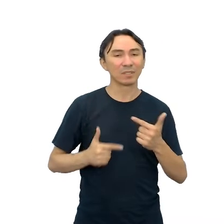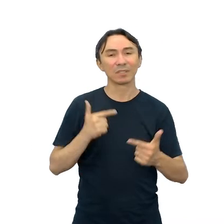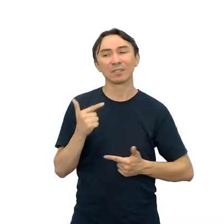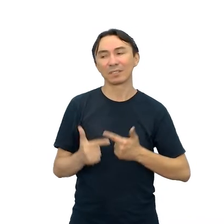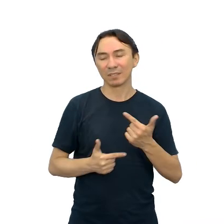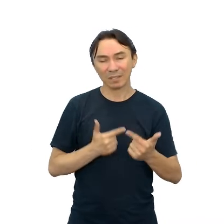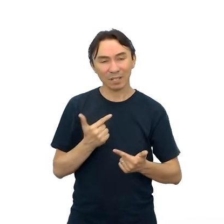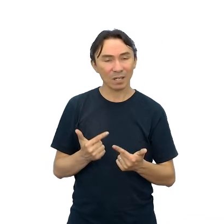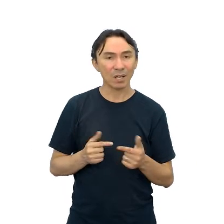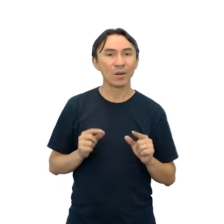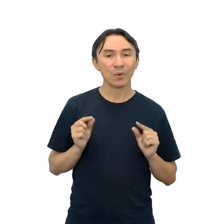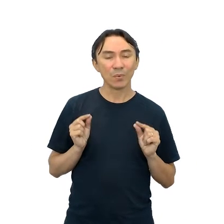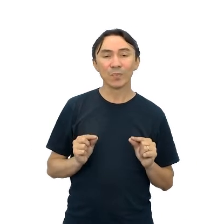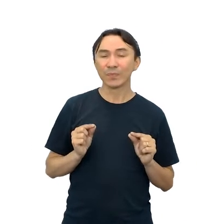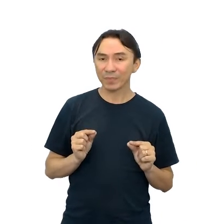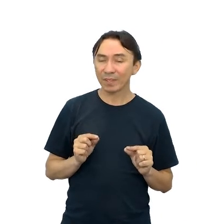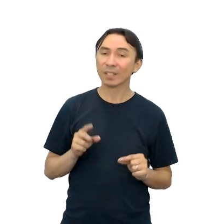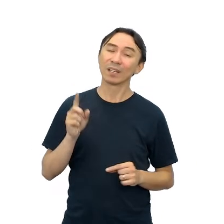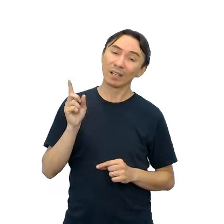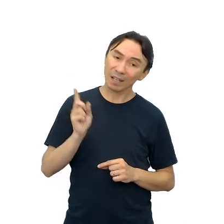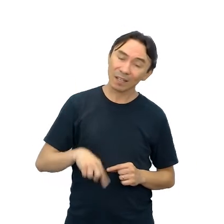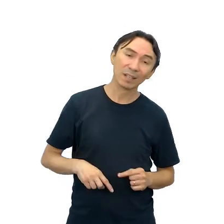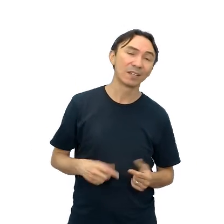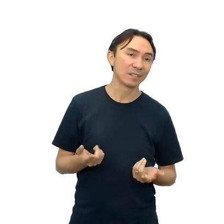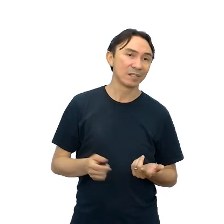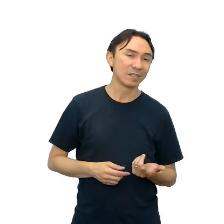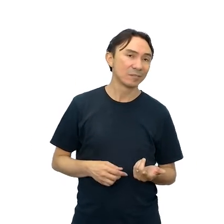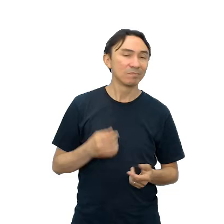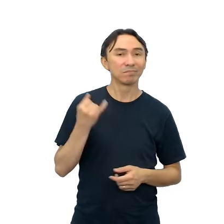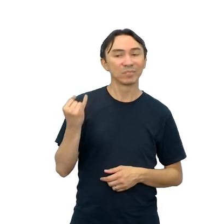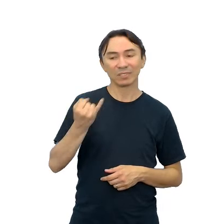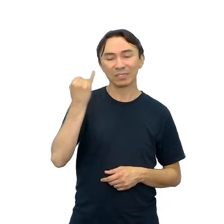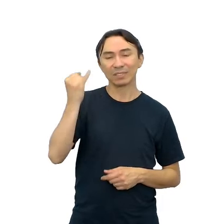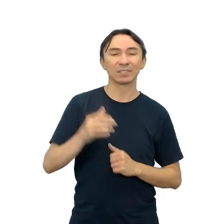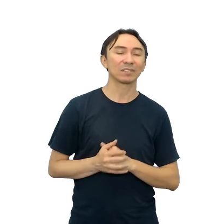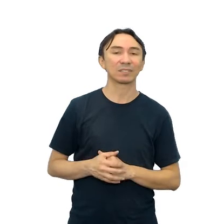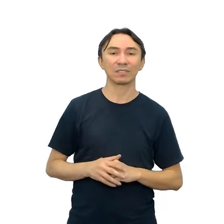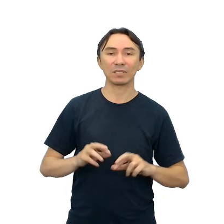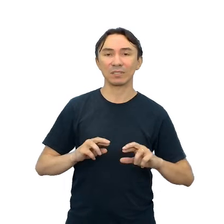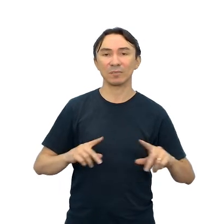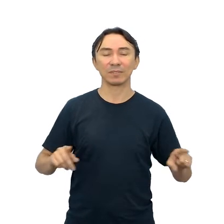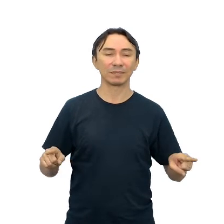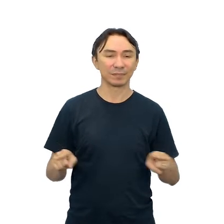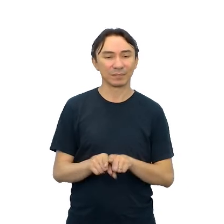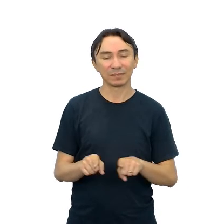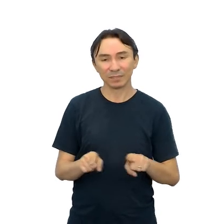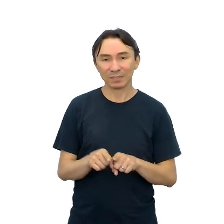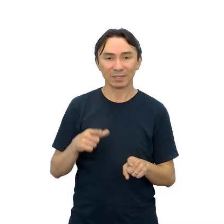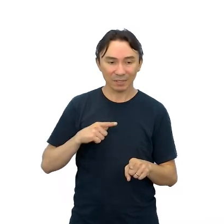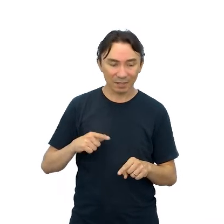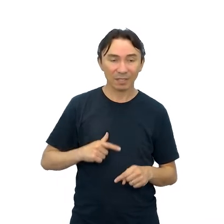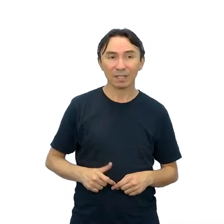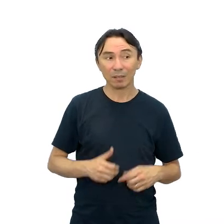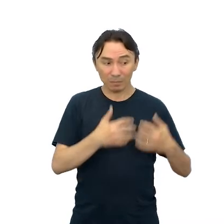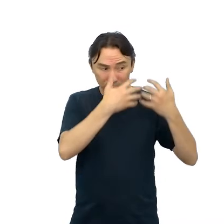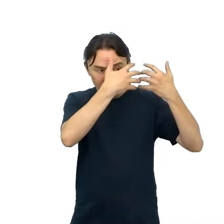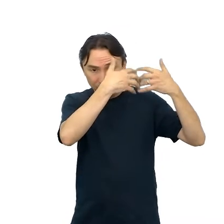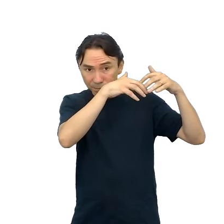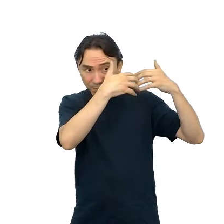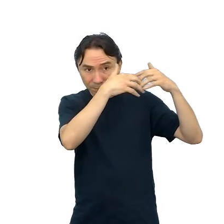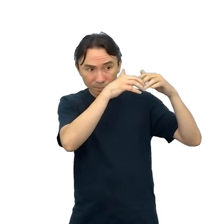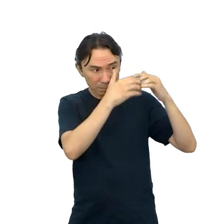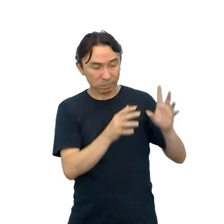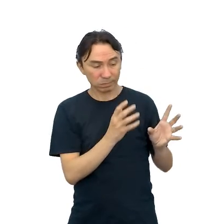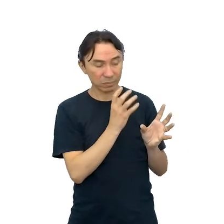ela é toda significativa quando nós estamos falando em cálculos mentais, quando nós estamos